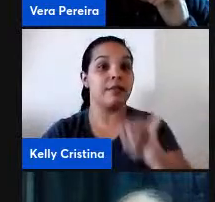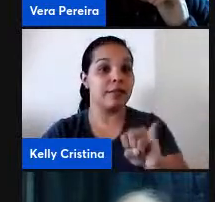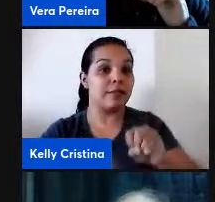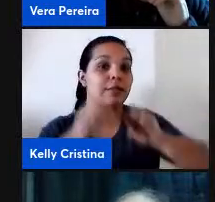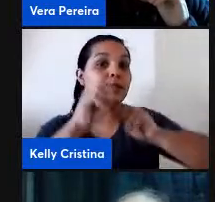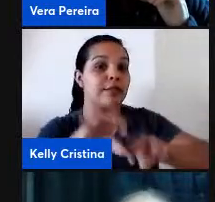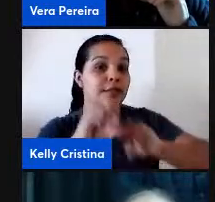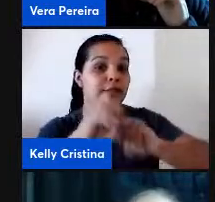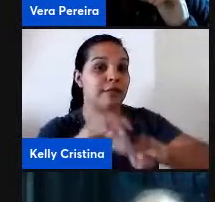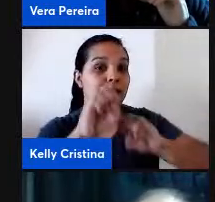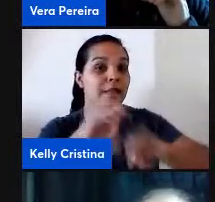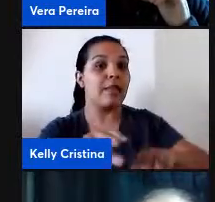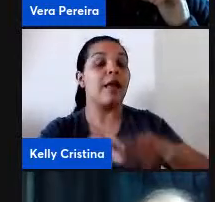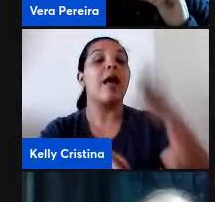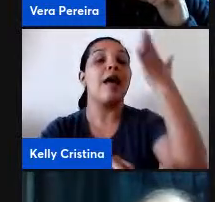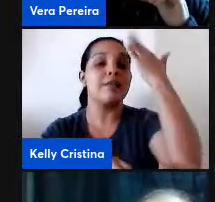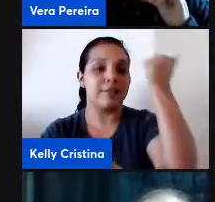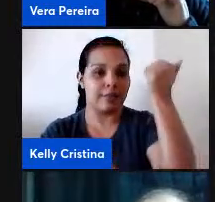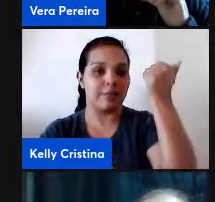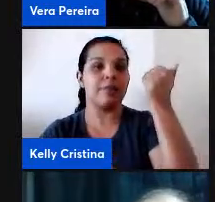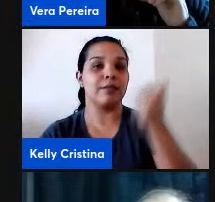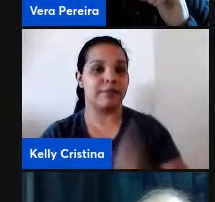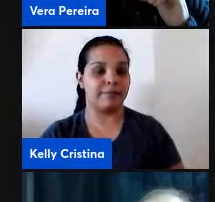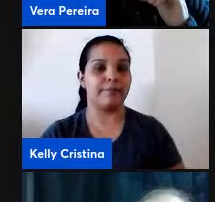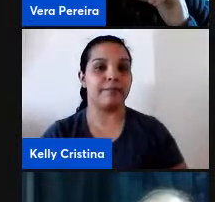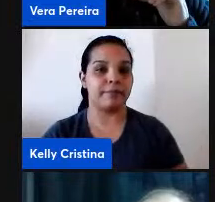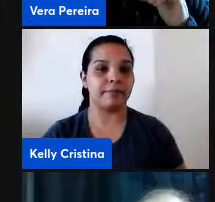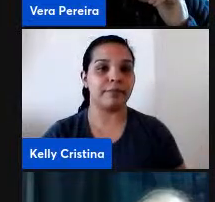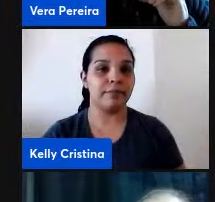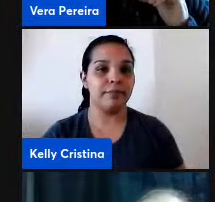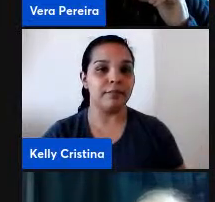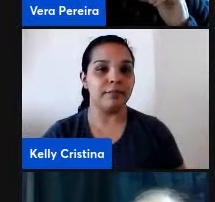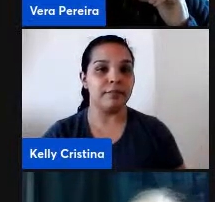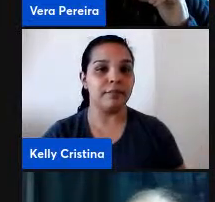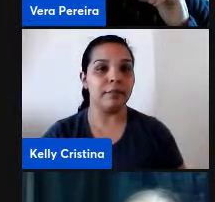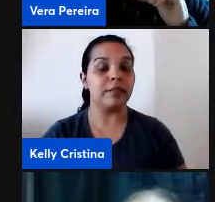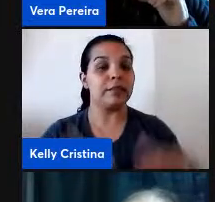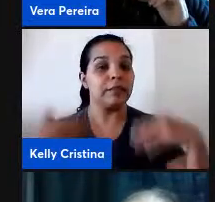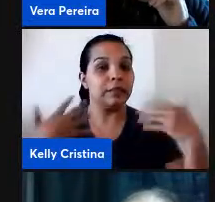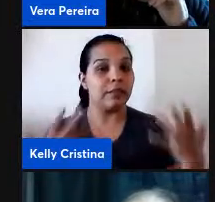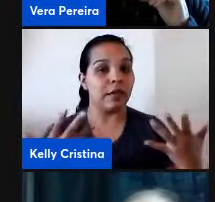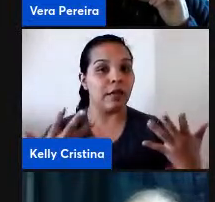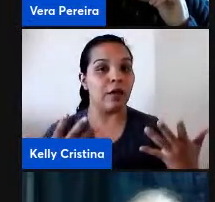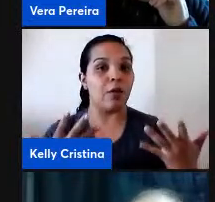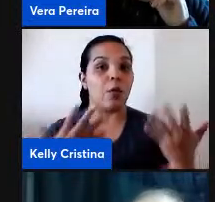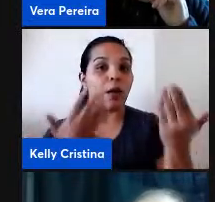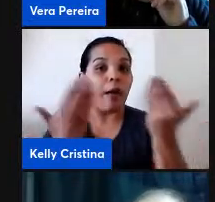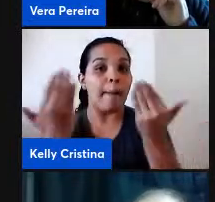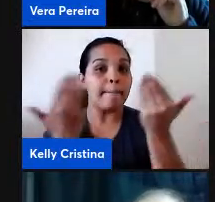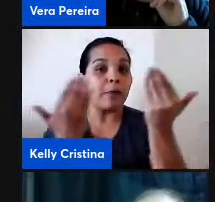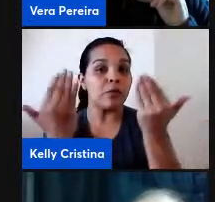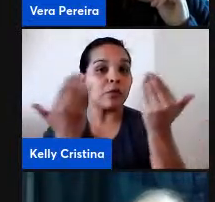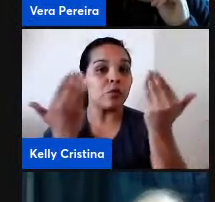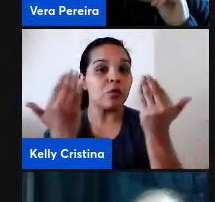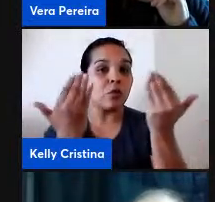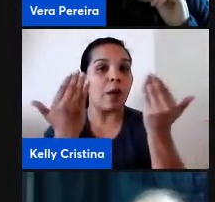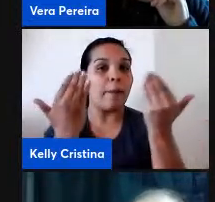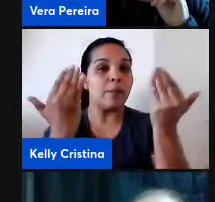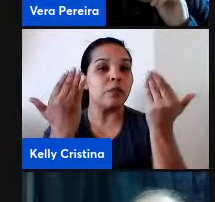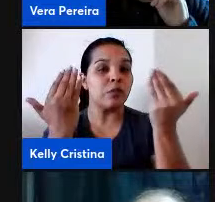ensinados, saberiam ler. Portanto, o que a psicologia nos